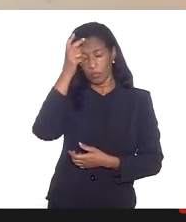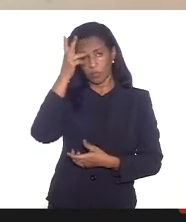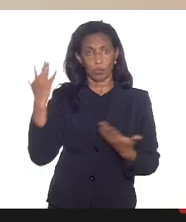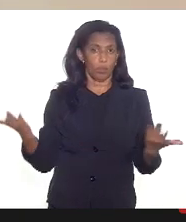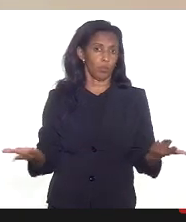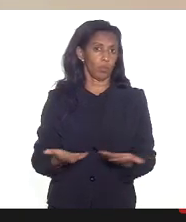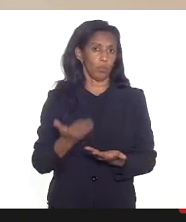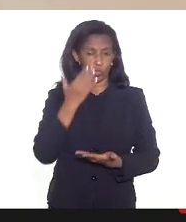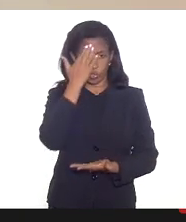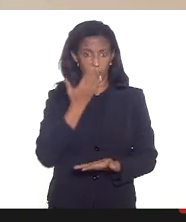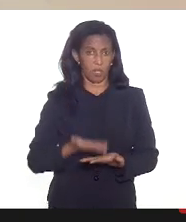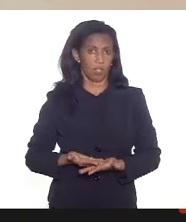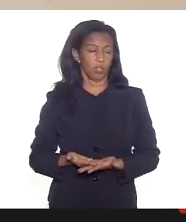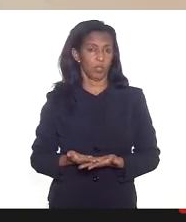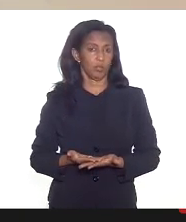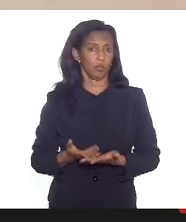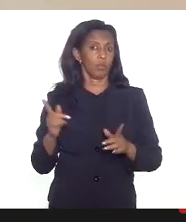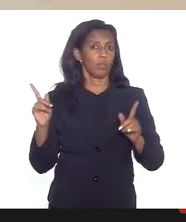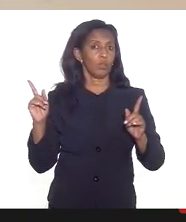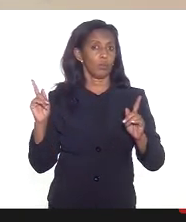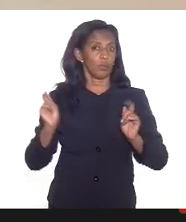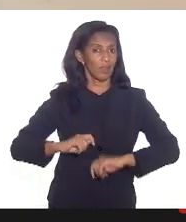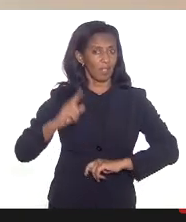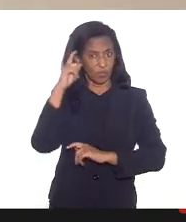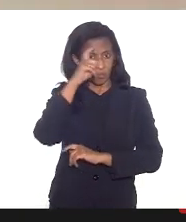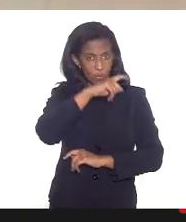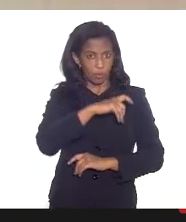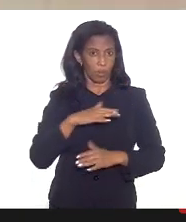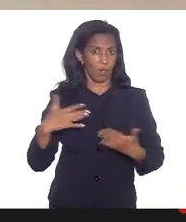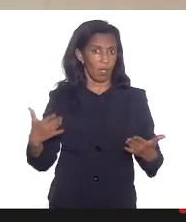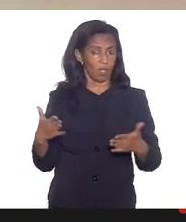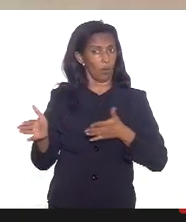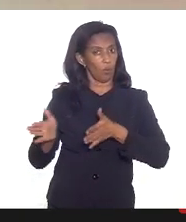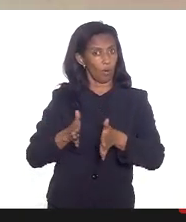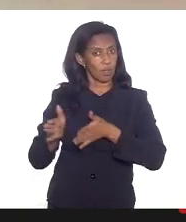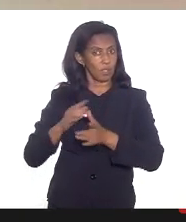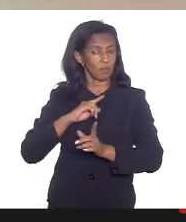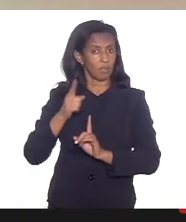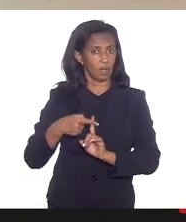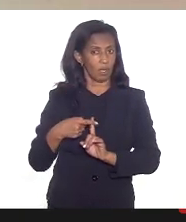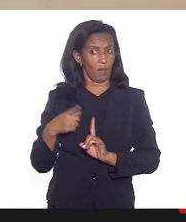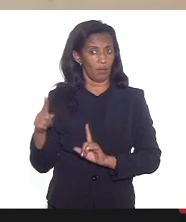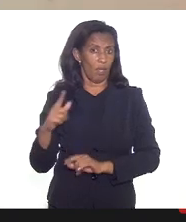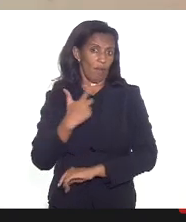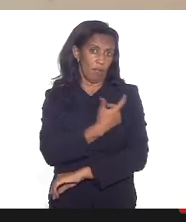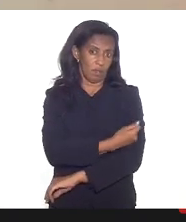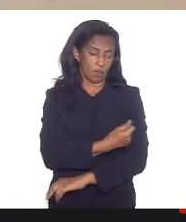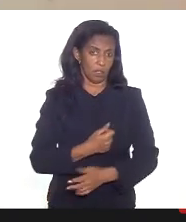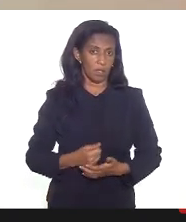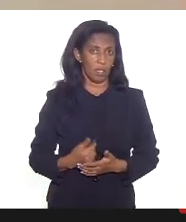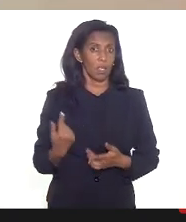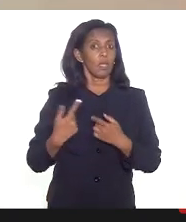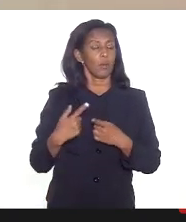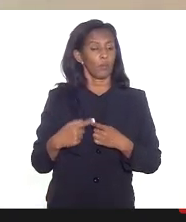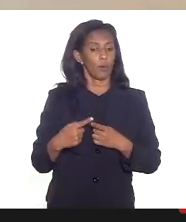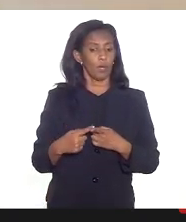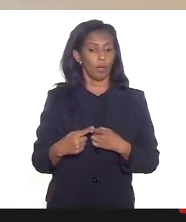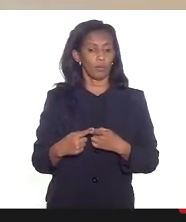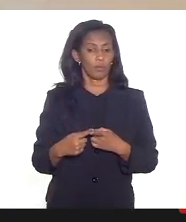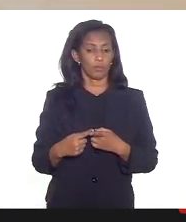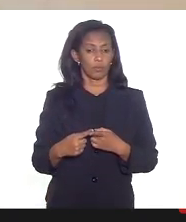quê hoje eu acredito que o que está dificultando ainda o acesso da gestante a vacina é por conta